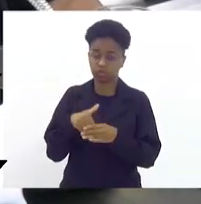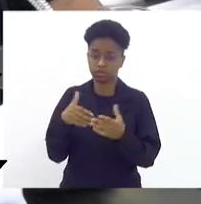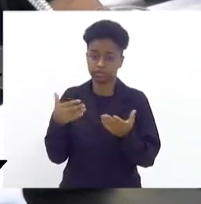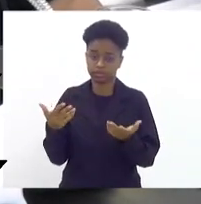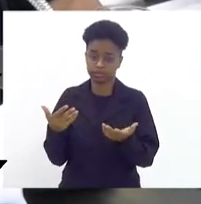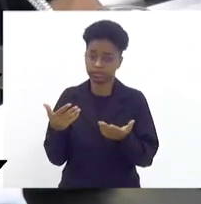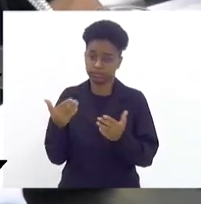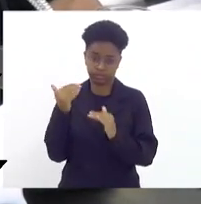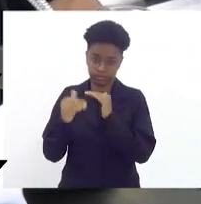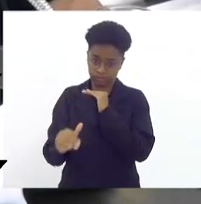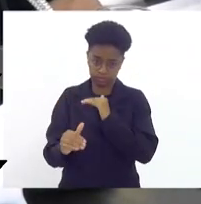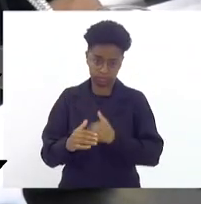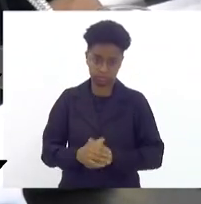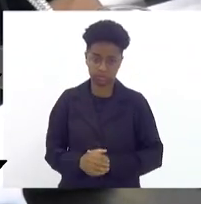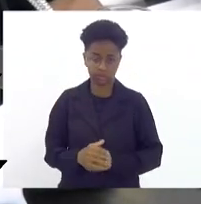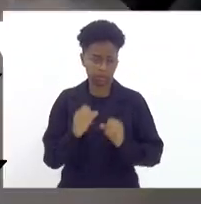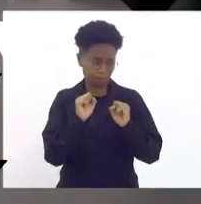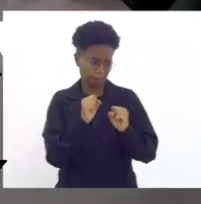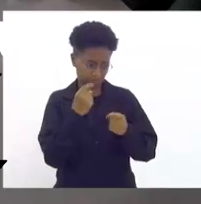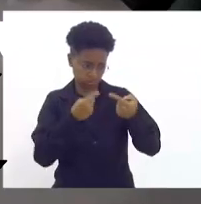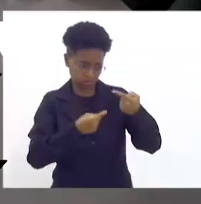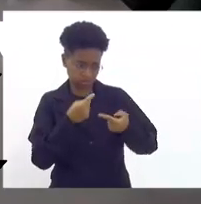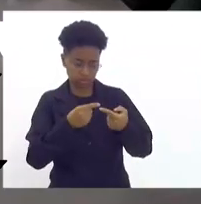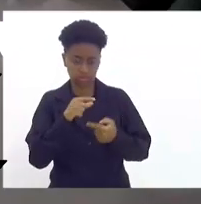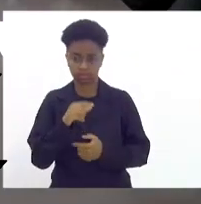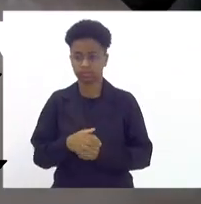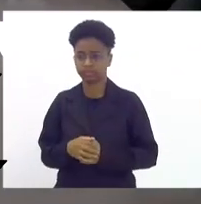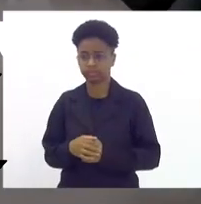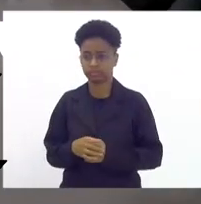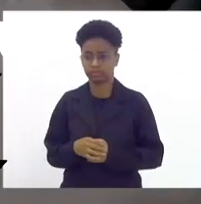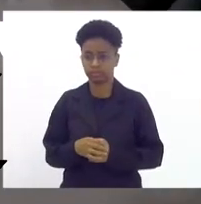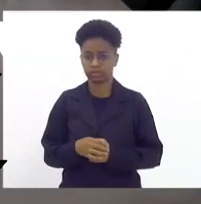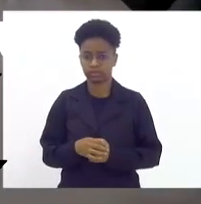Excelência, meu voto divergente. Posso discutir? Deputado Luiz Paulo.